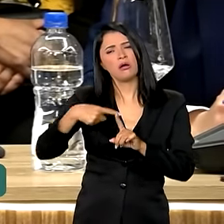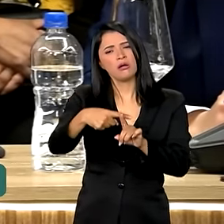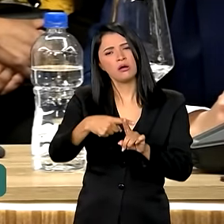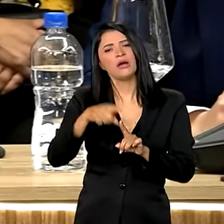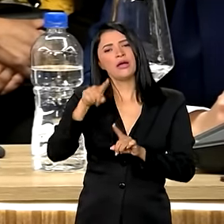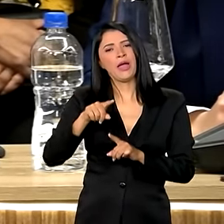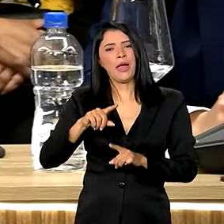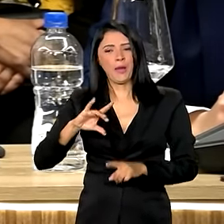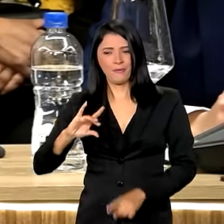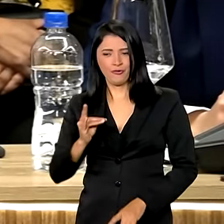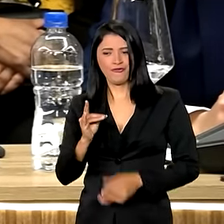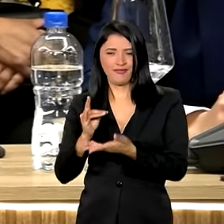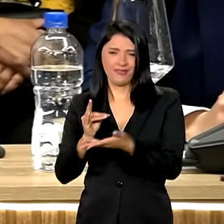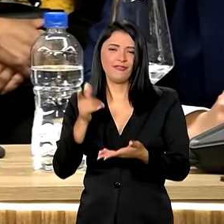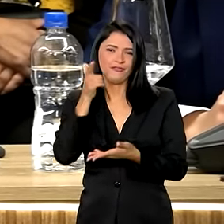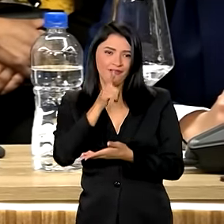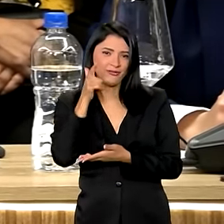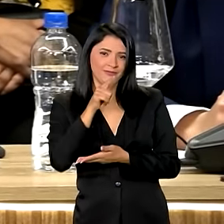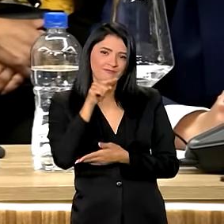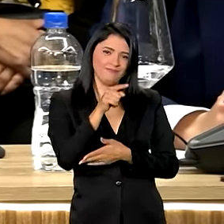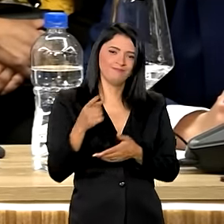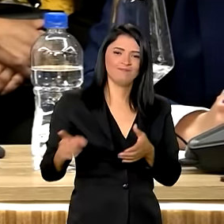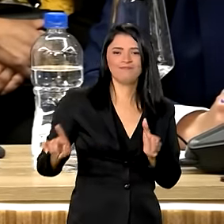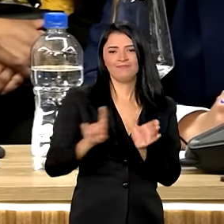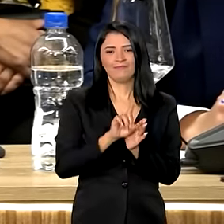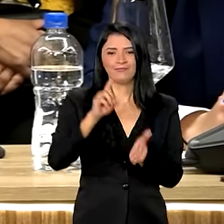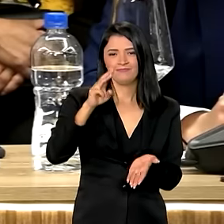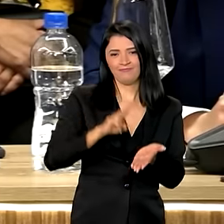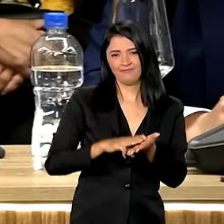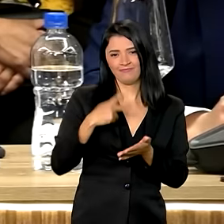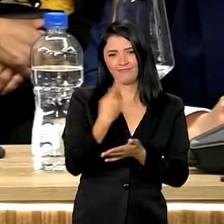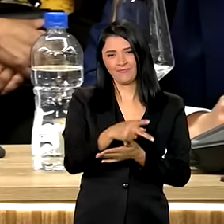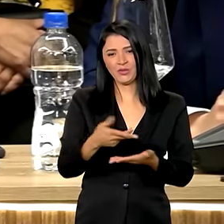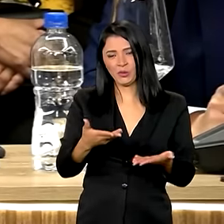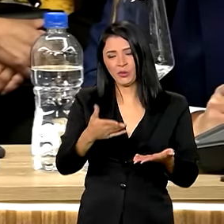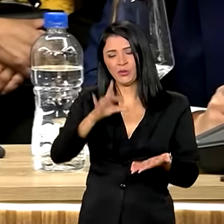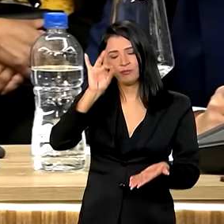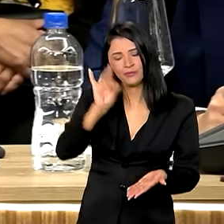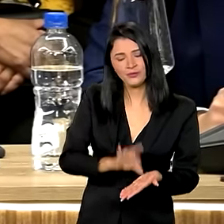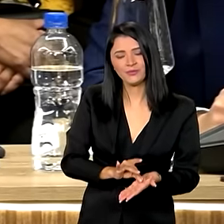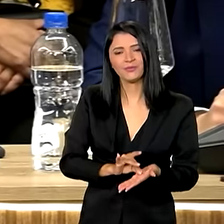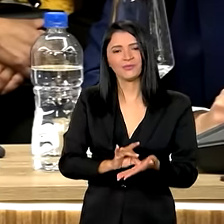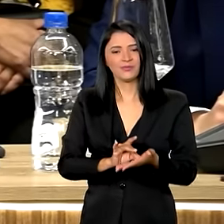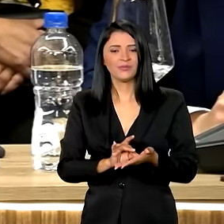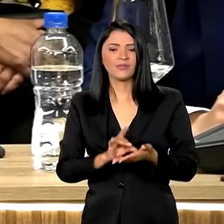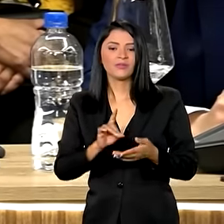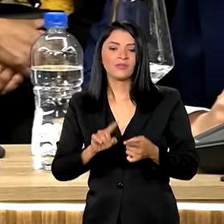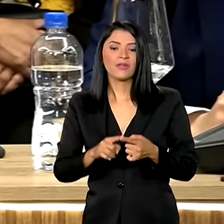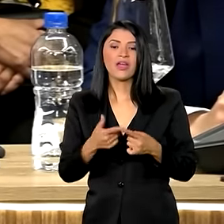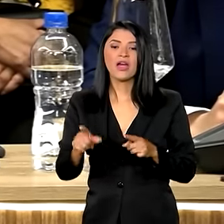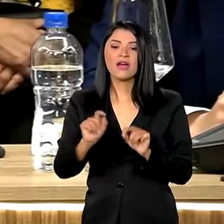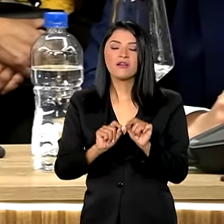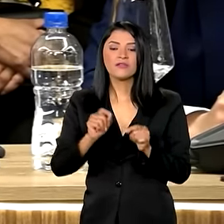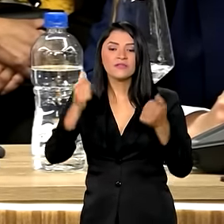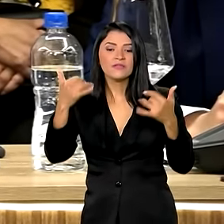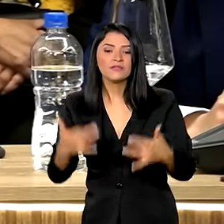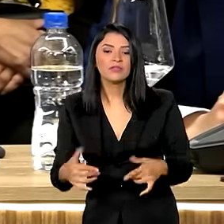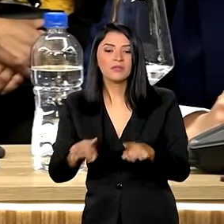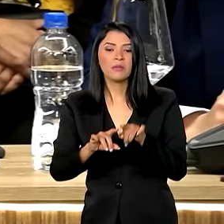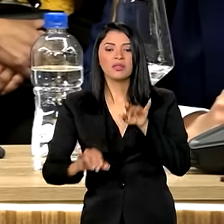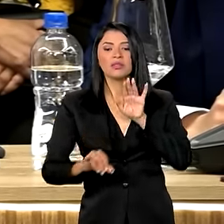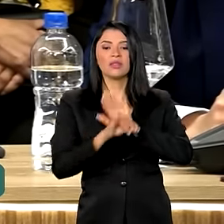Bolívia obtendrá com a plenitude de sua membresia. Además de reafirmar nossa